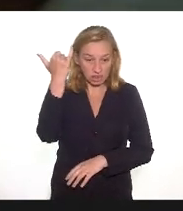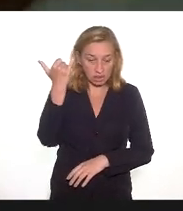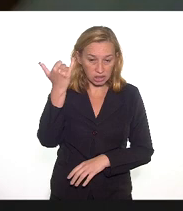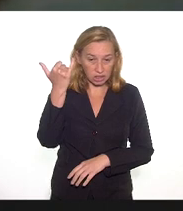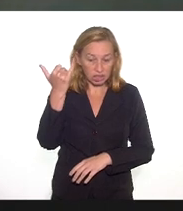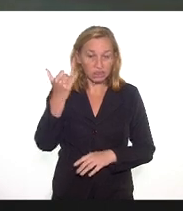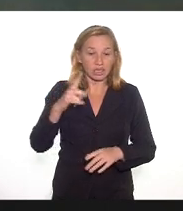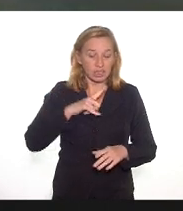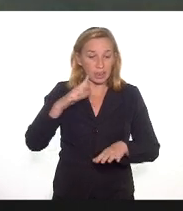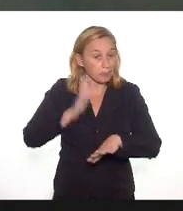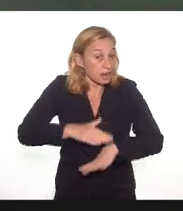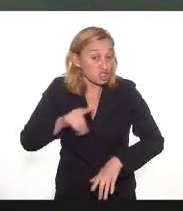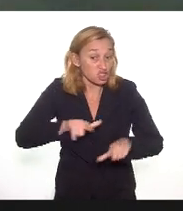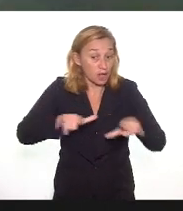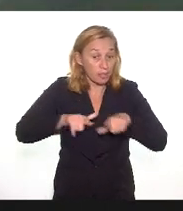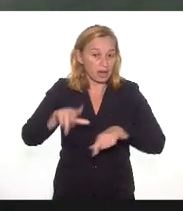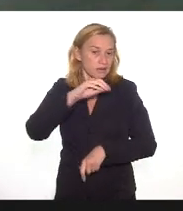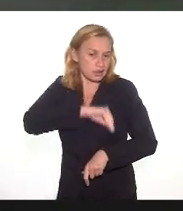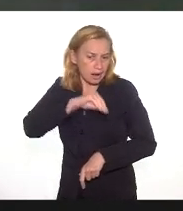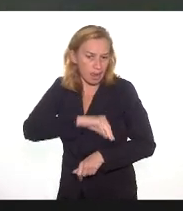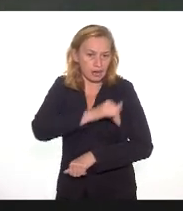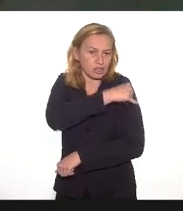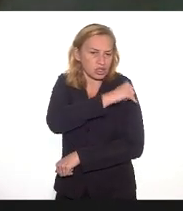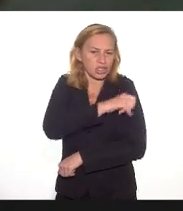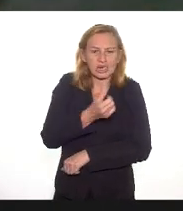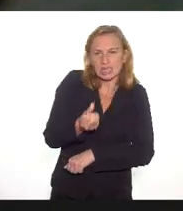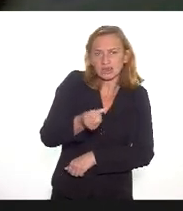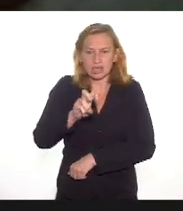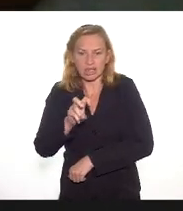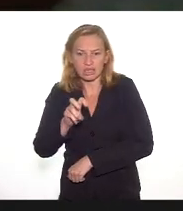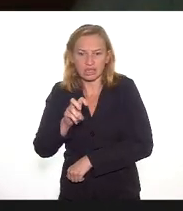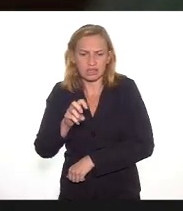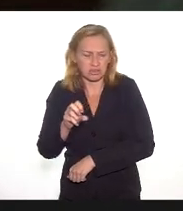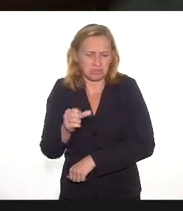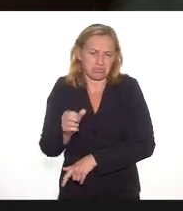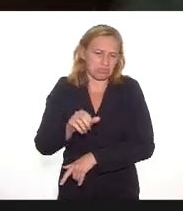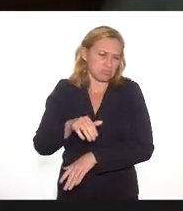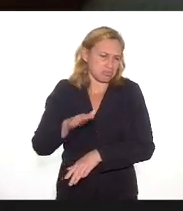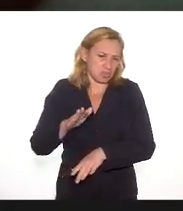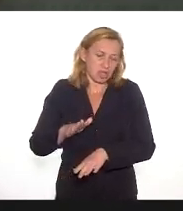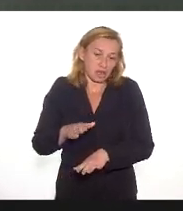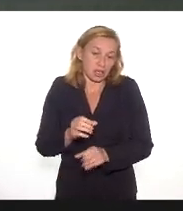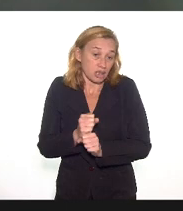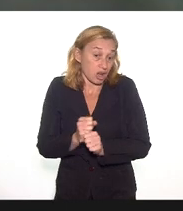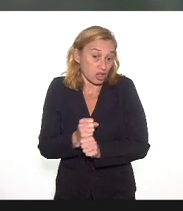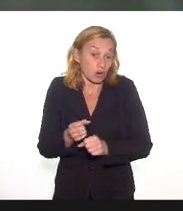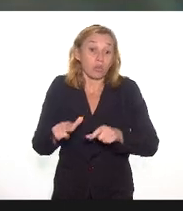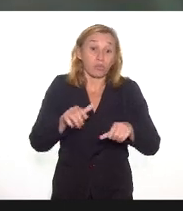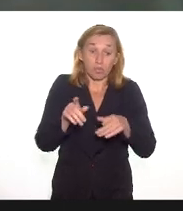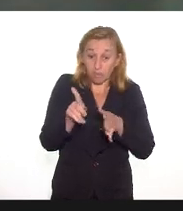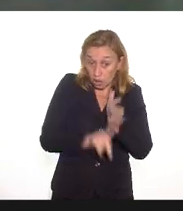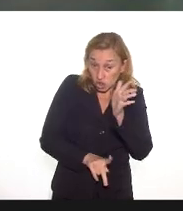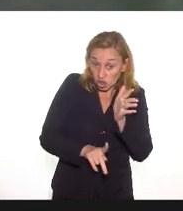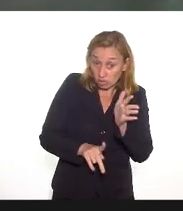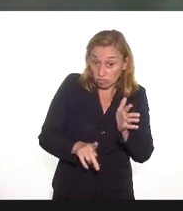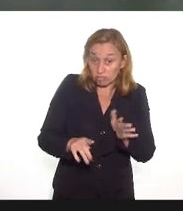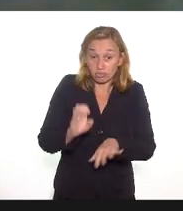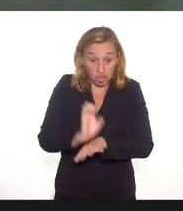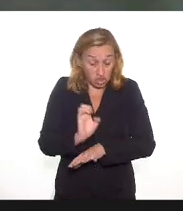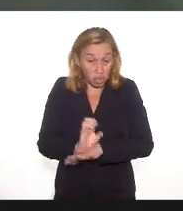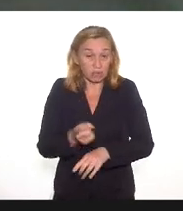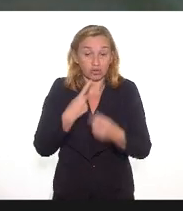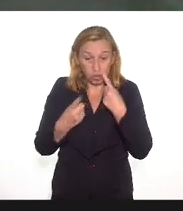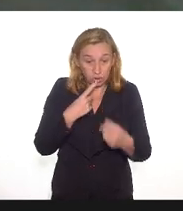gerar mais emprego e renda para o Rio de Janeiro daqui a 5, 6 anos. É um projeto de Estado. Essa é outra discussão que nós temos que ter